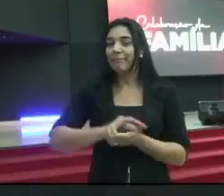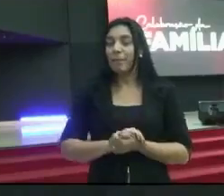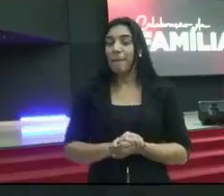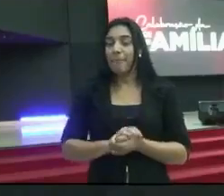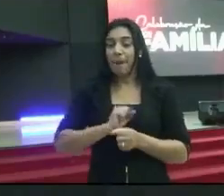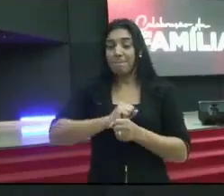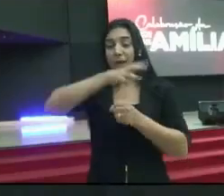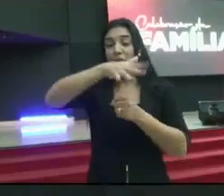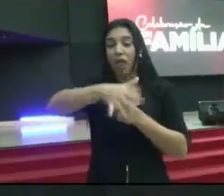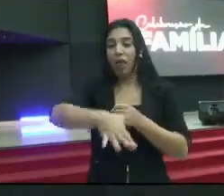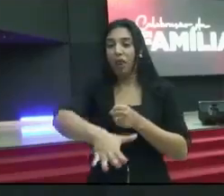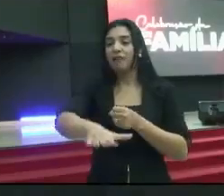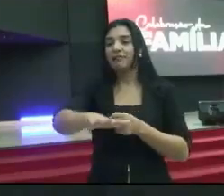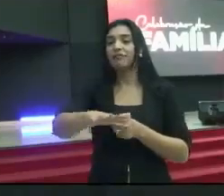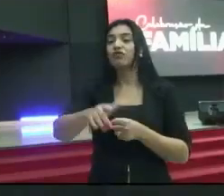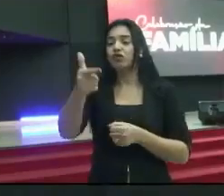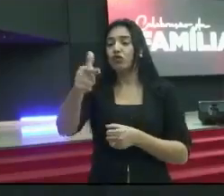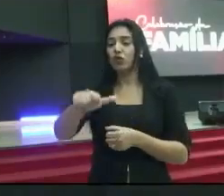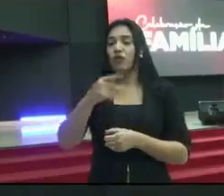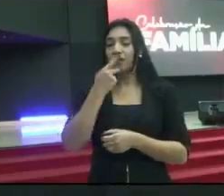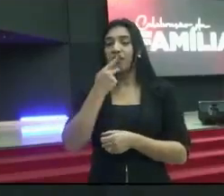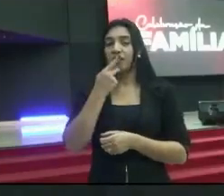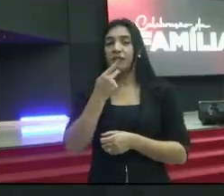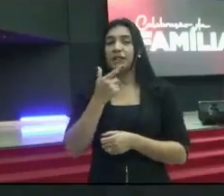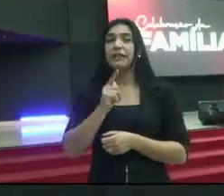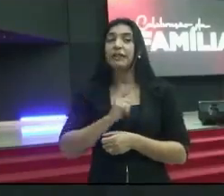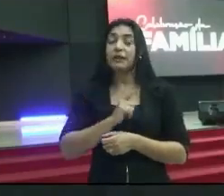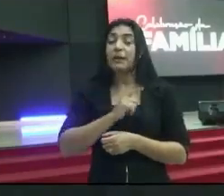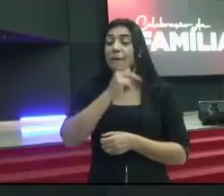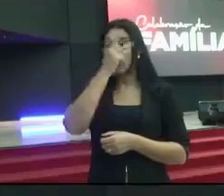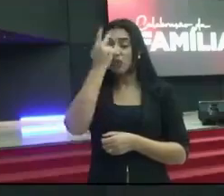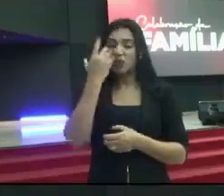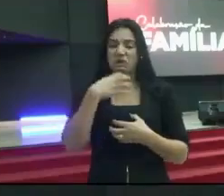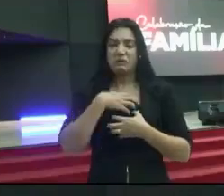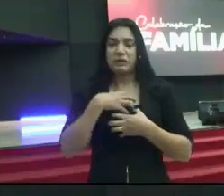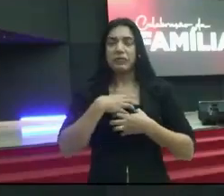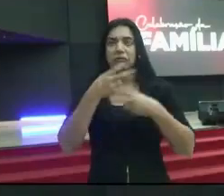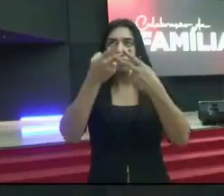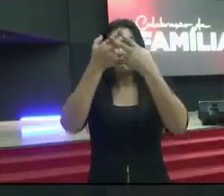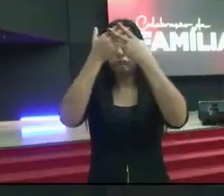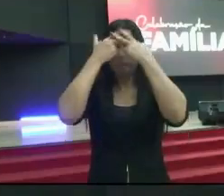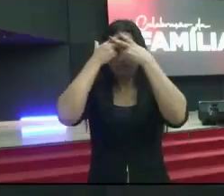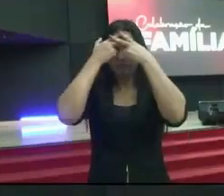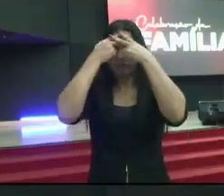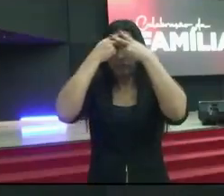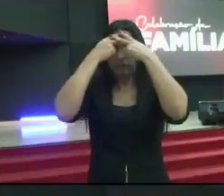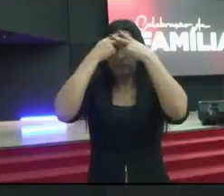vou repetir. Eu sei que tem gente muito ferida aqui essa noite.